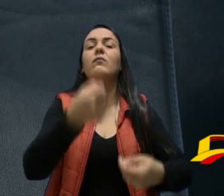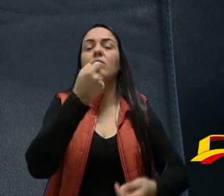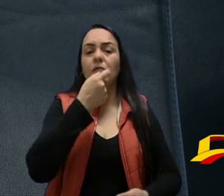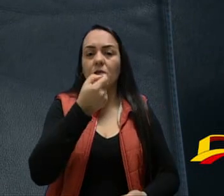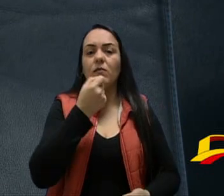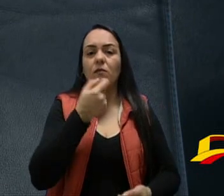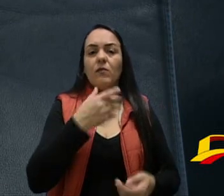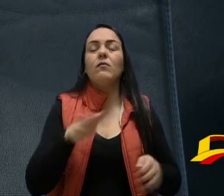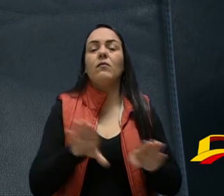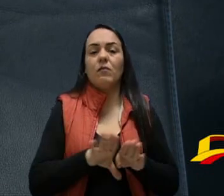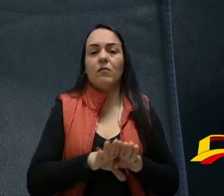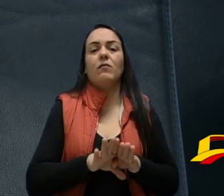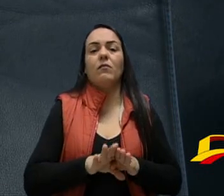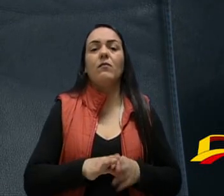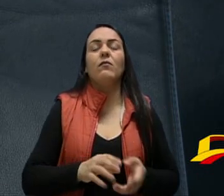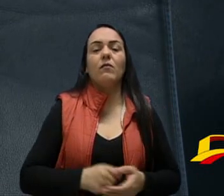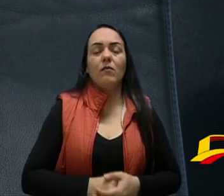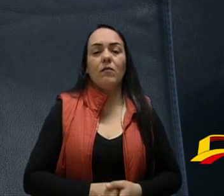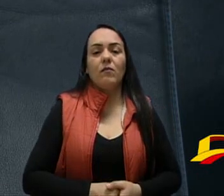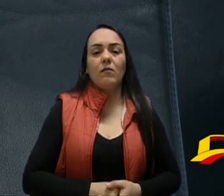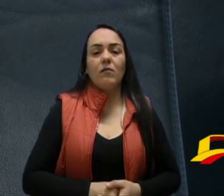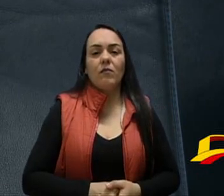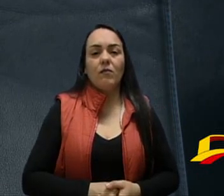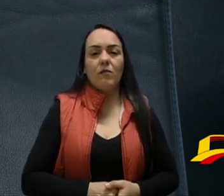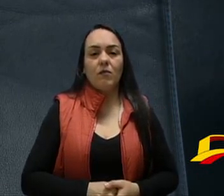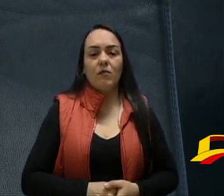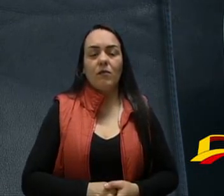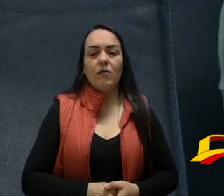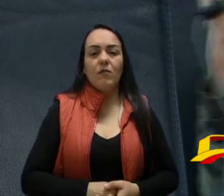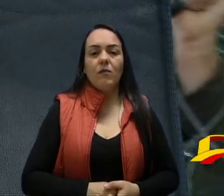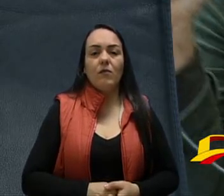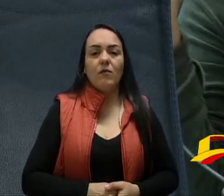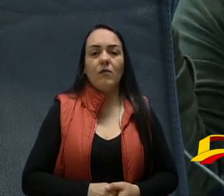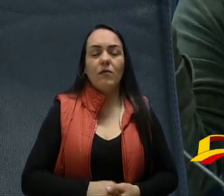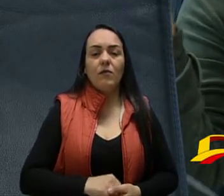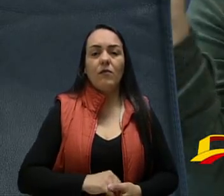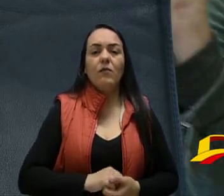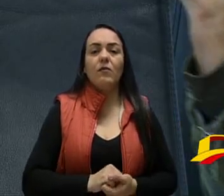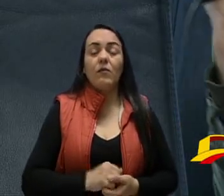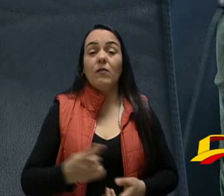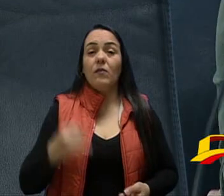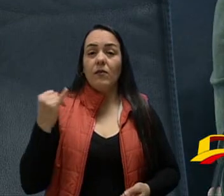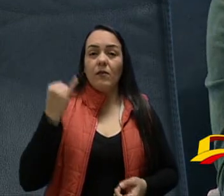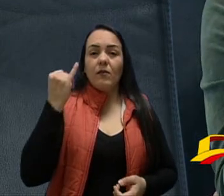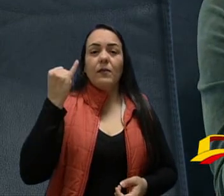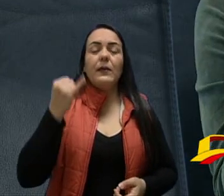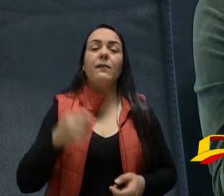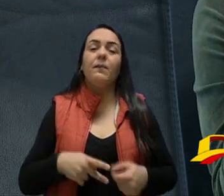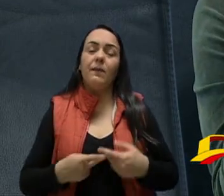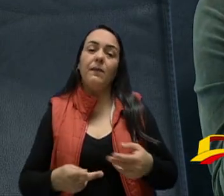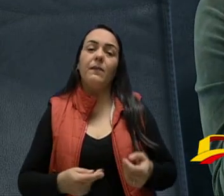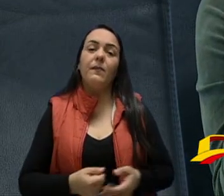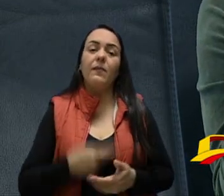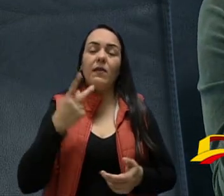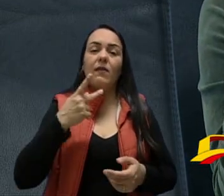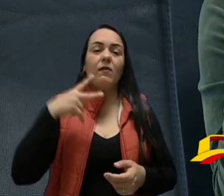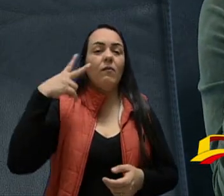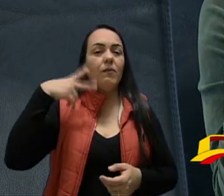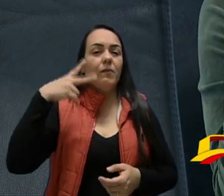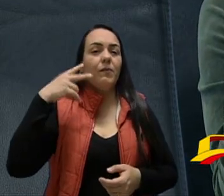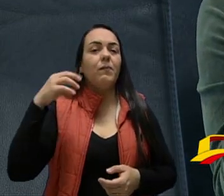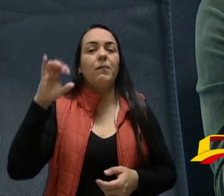absorção dessa demanda espontânea né olha eu acho que é importante inclusive a doutora